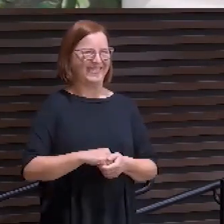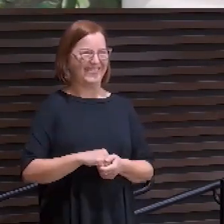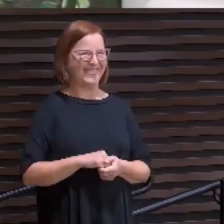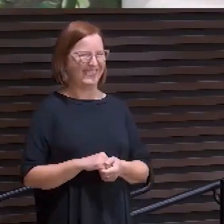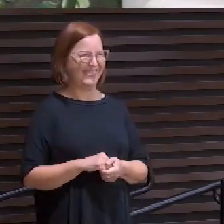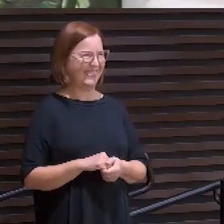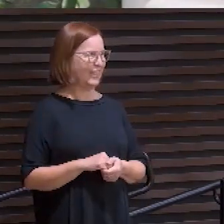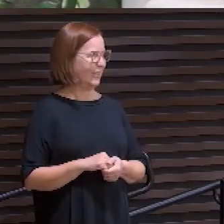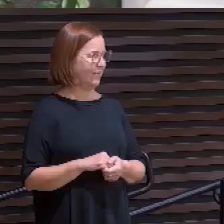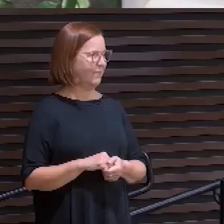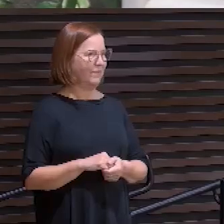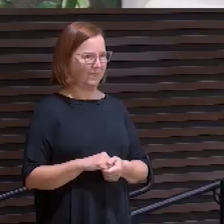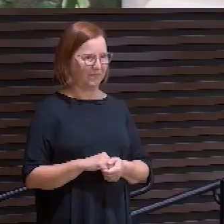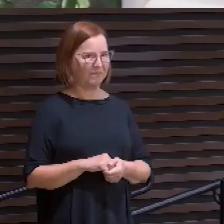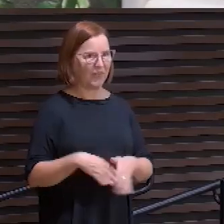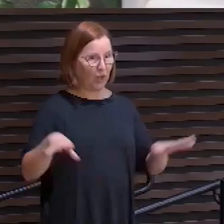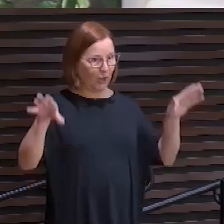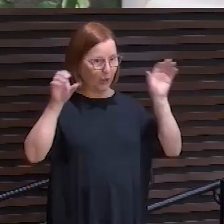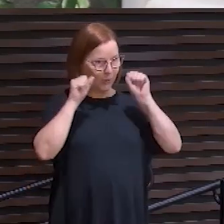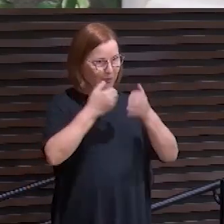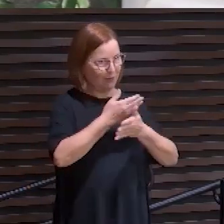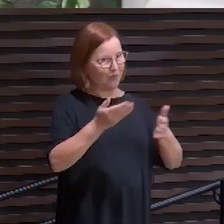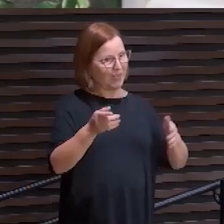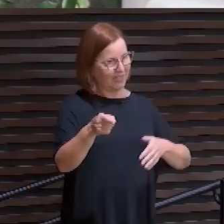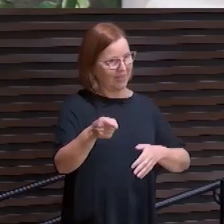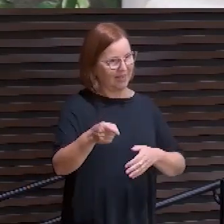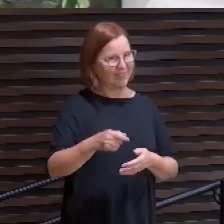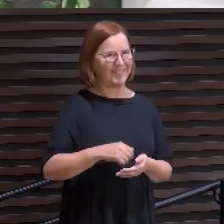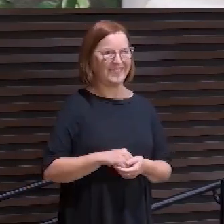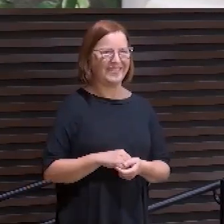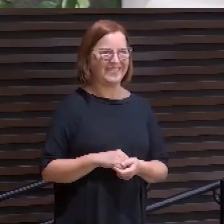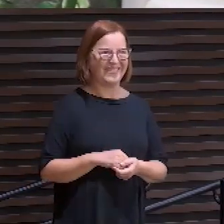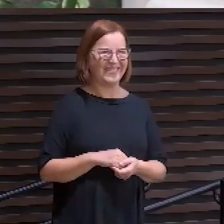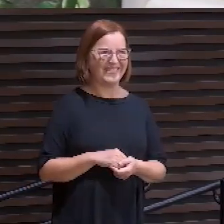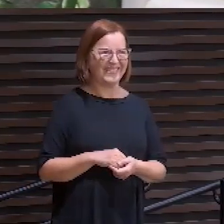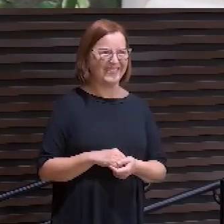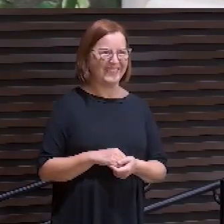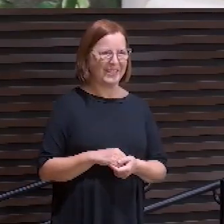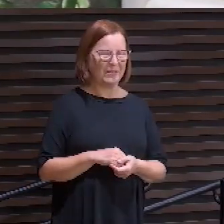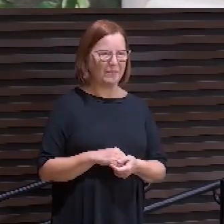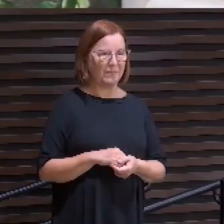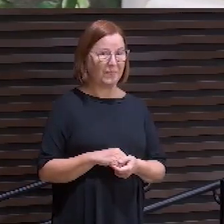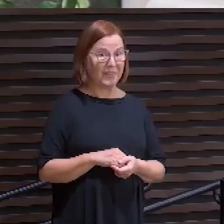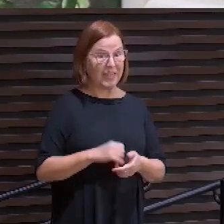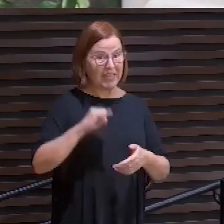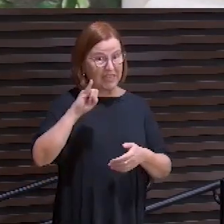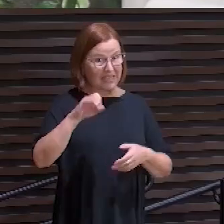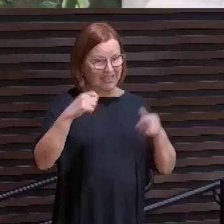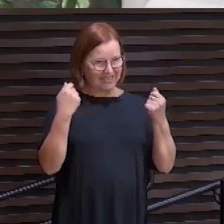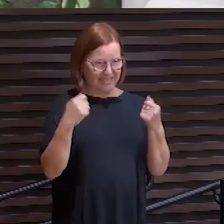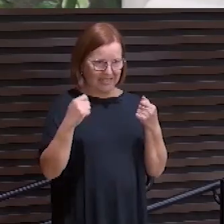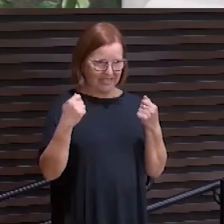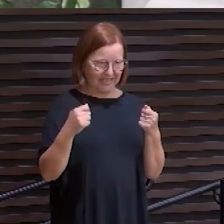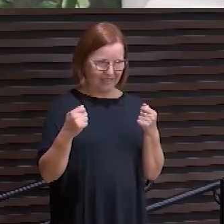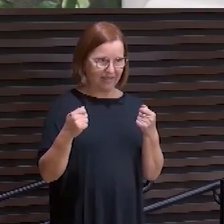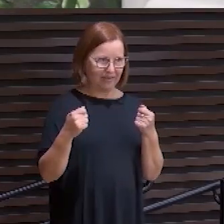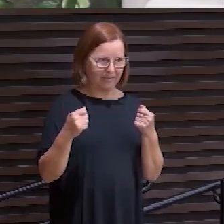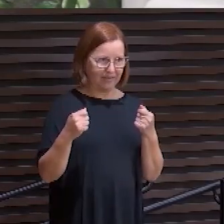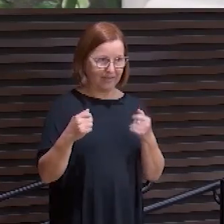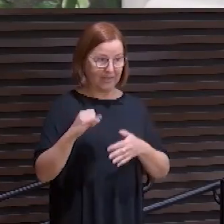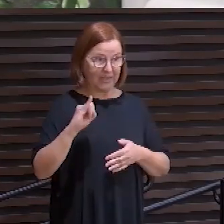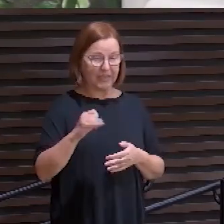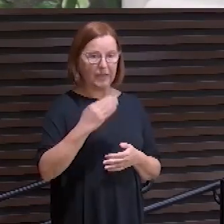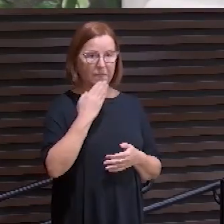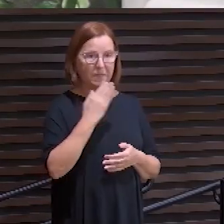Olha, eu escutei vocês aí atrás, viu? Escutou? Se for necessário e se